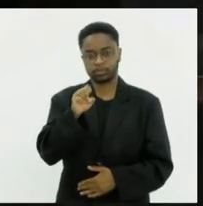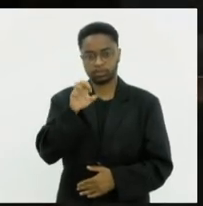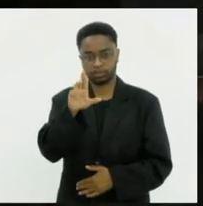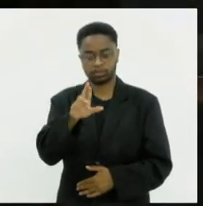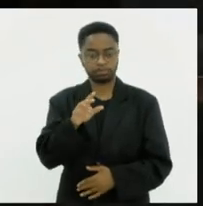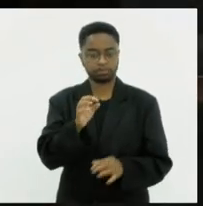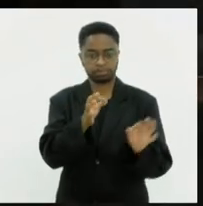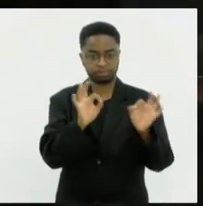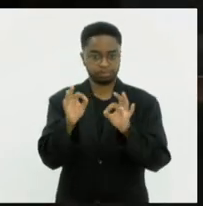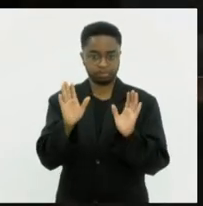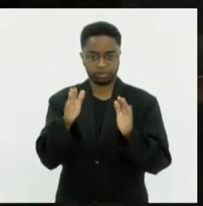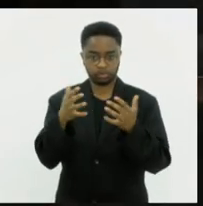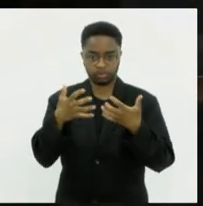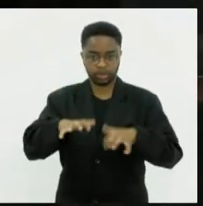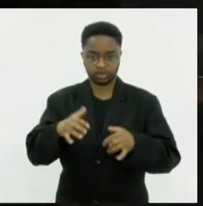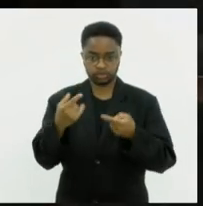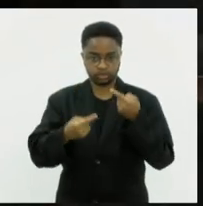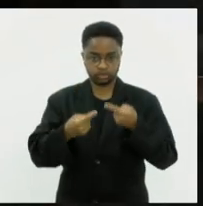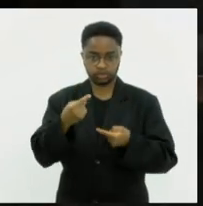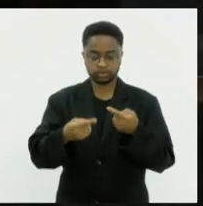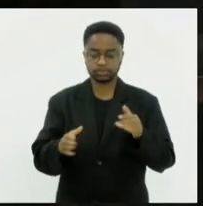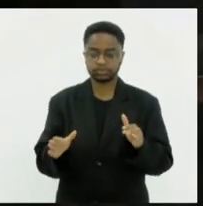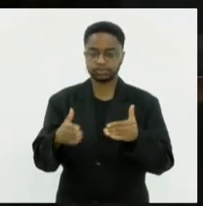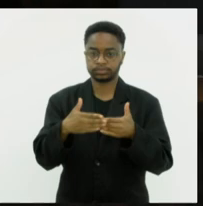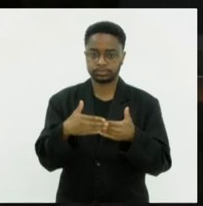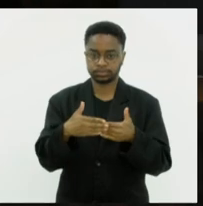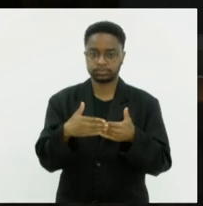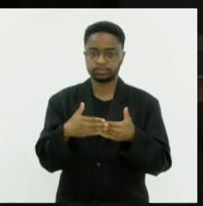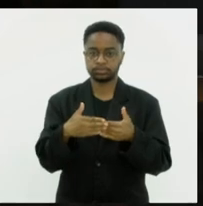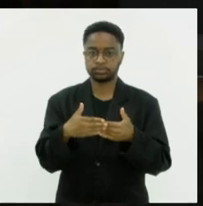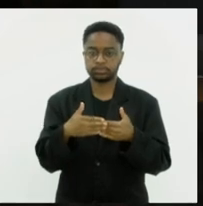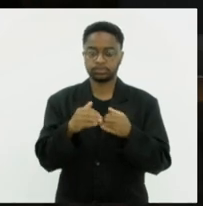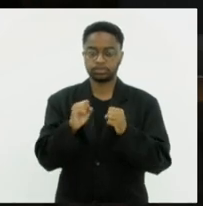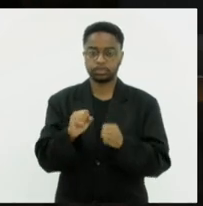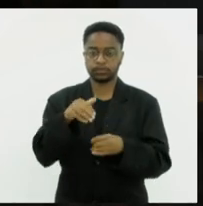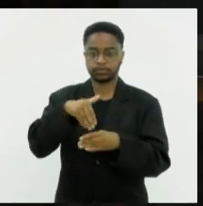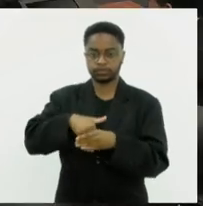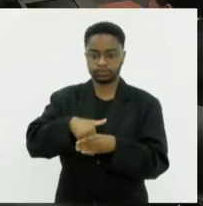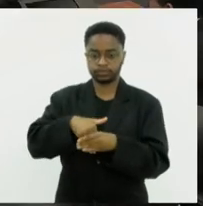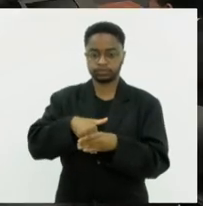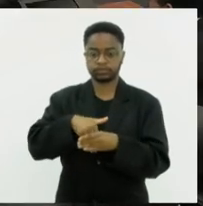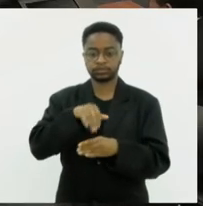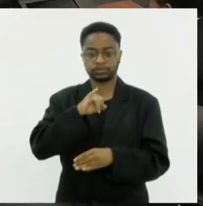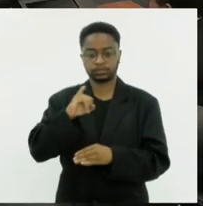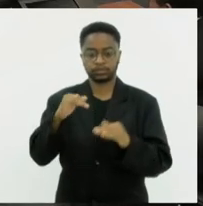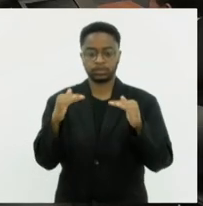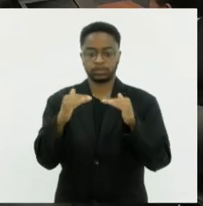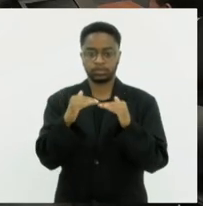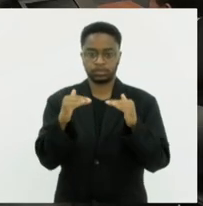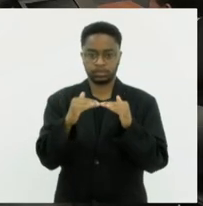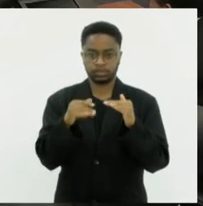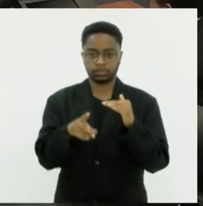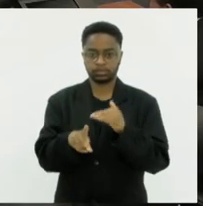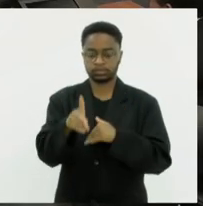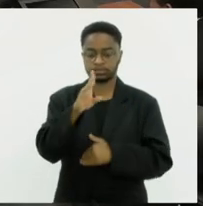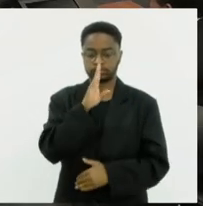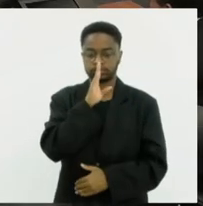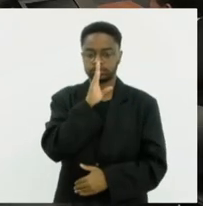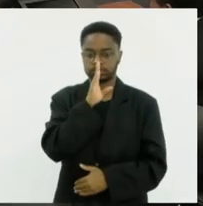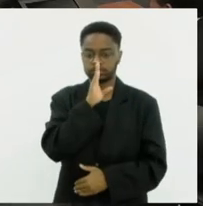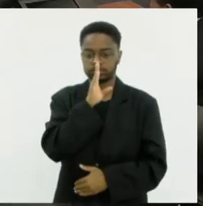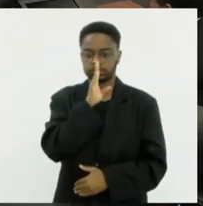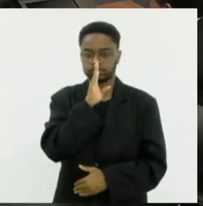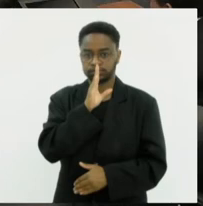mais quem queira discutir, encerrada a discussão em votação. Senhores que aprovam, permaneçam